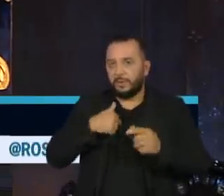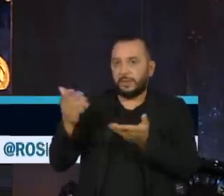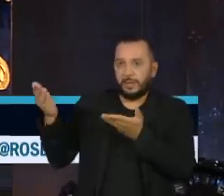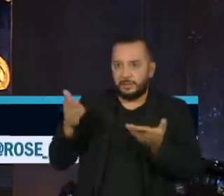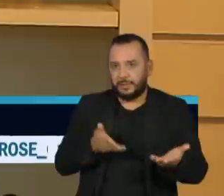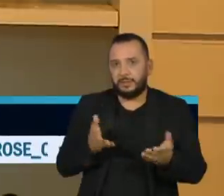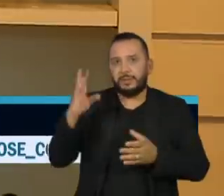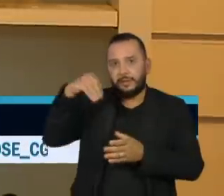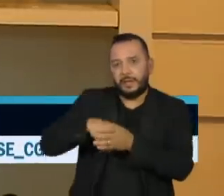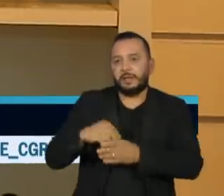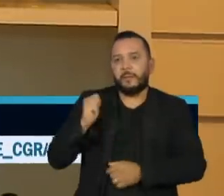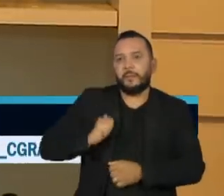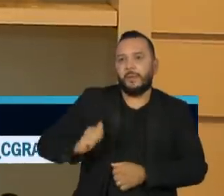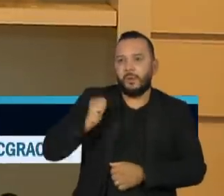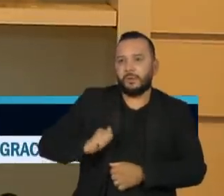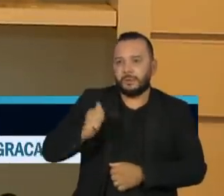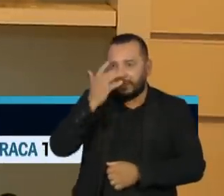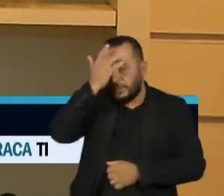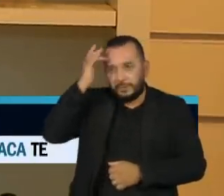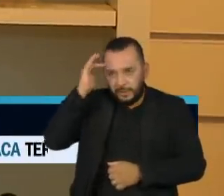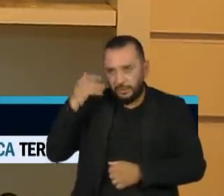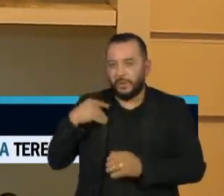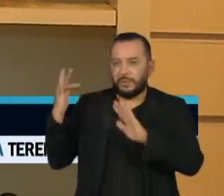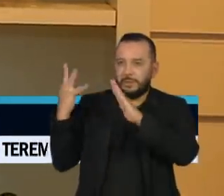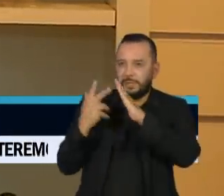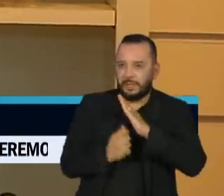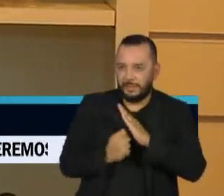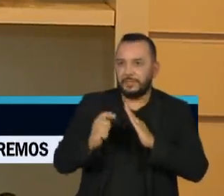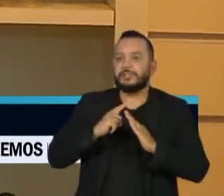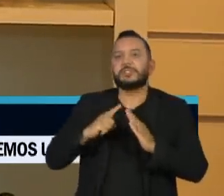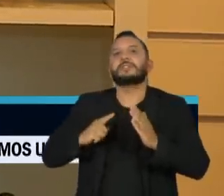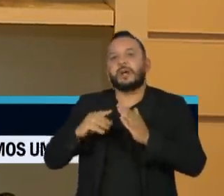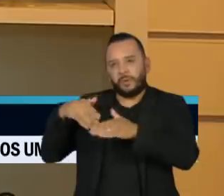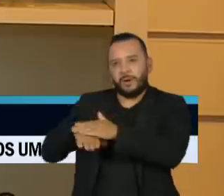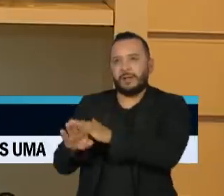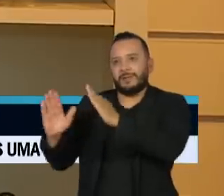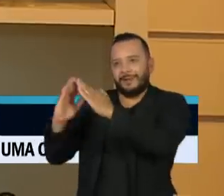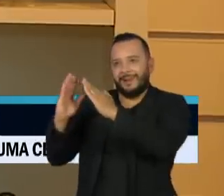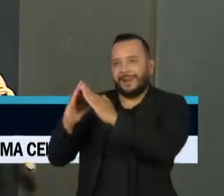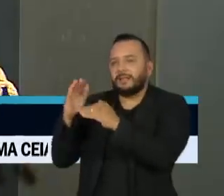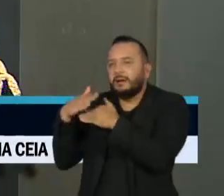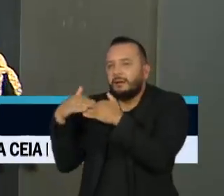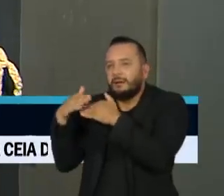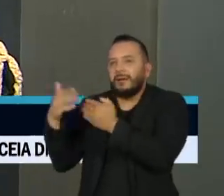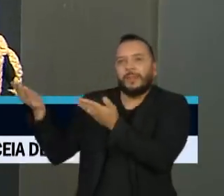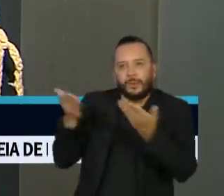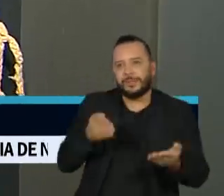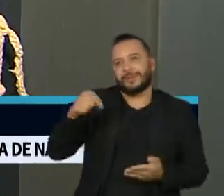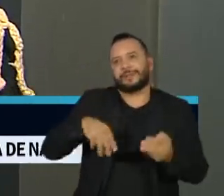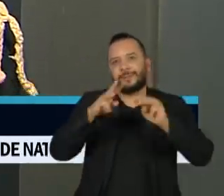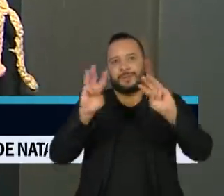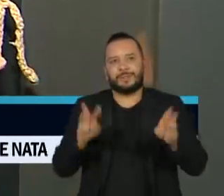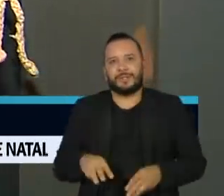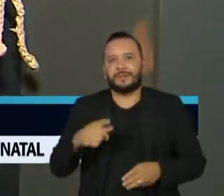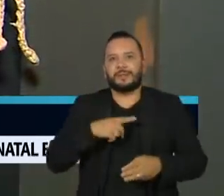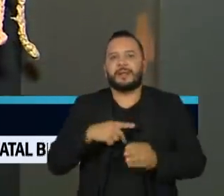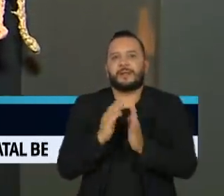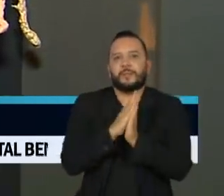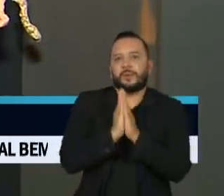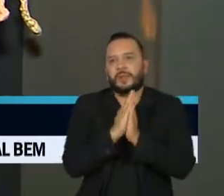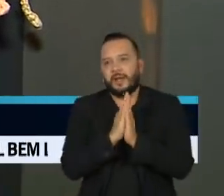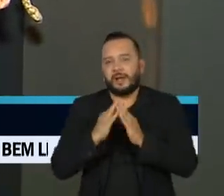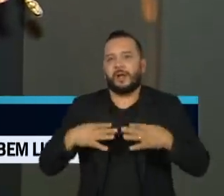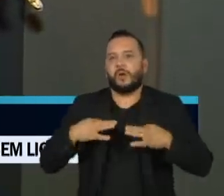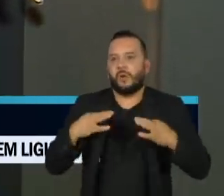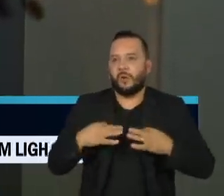imigrantes e que eles tinham guardado nas suas casas como uma coisa muito afetiva. Essa boneca e os vestidos são recordações